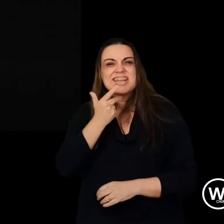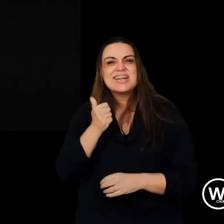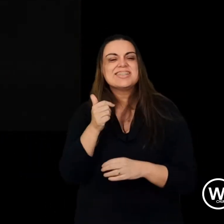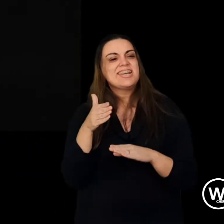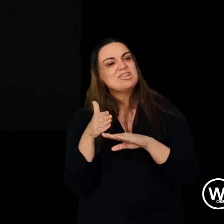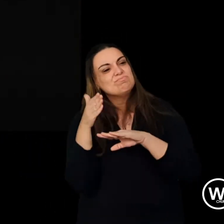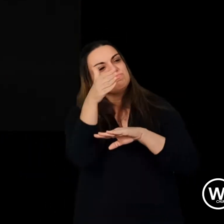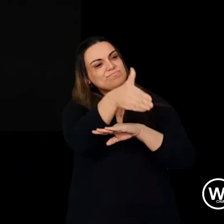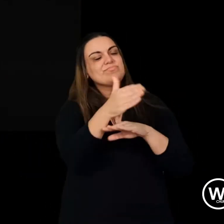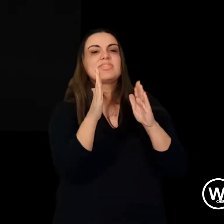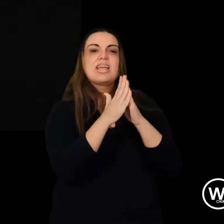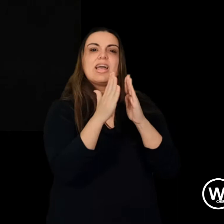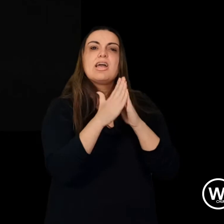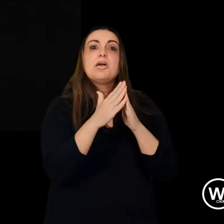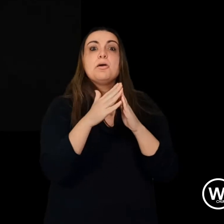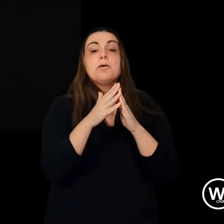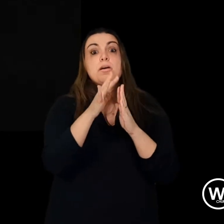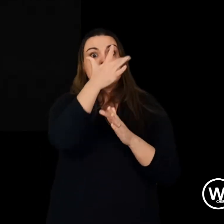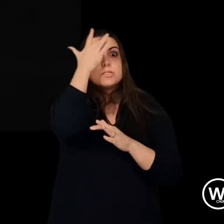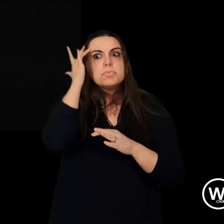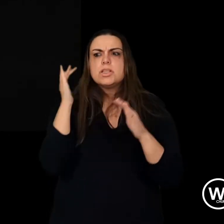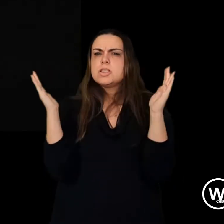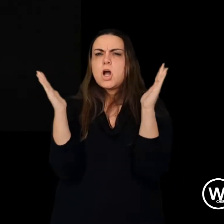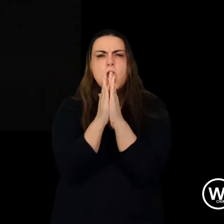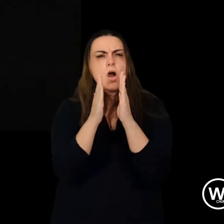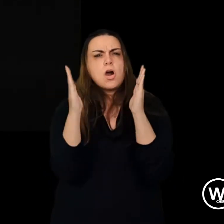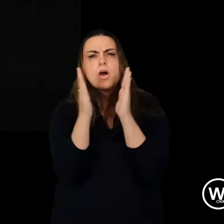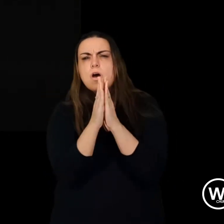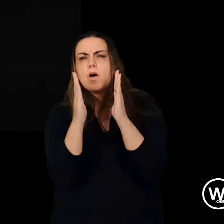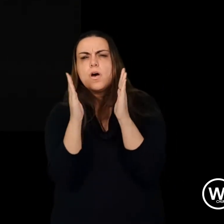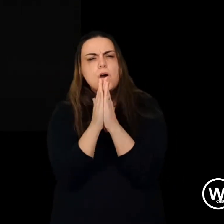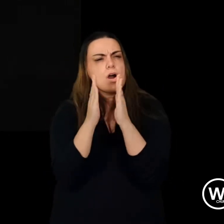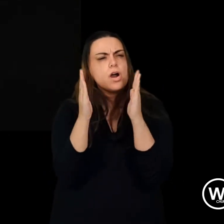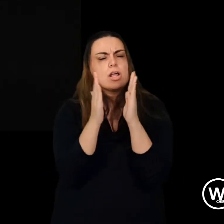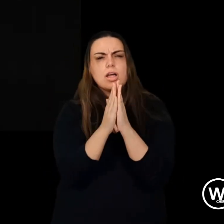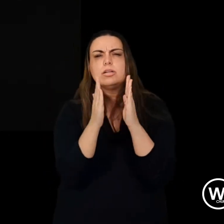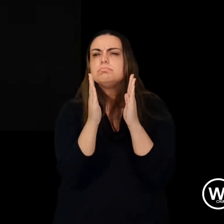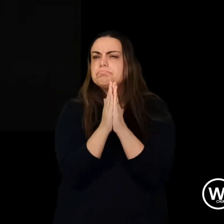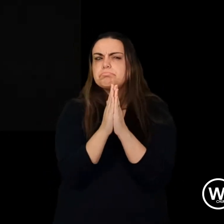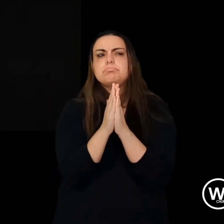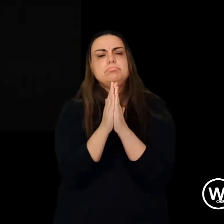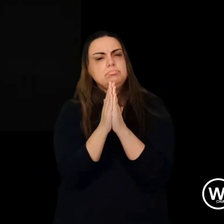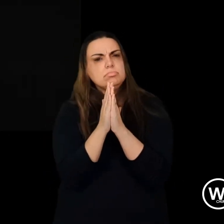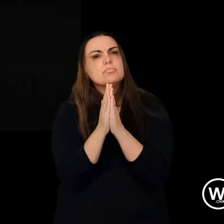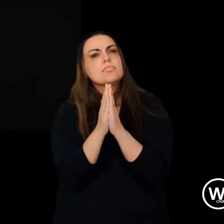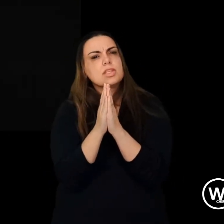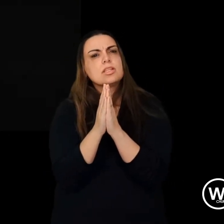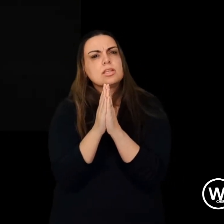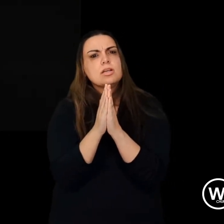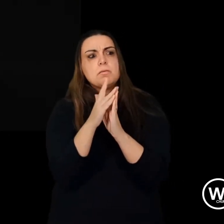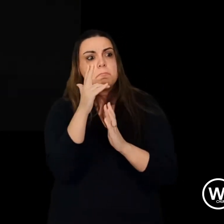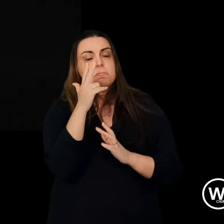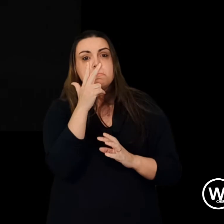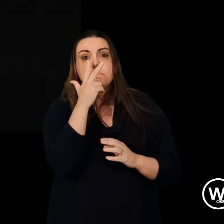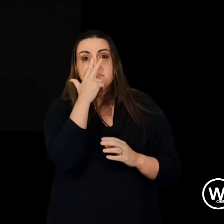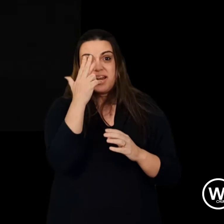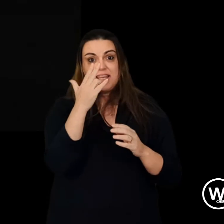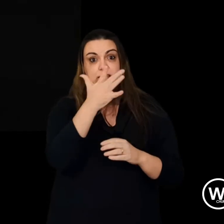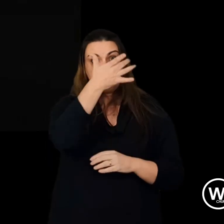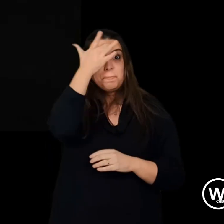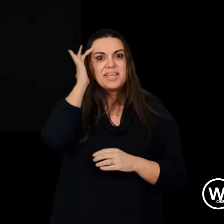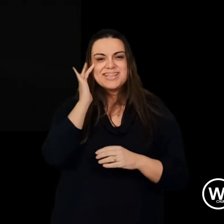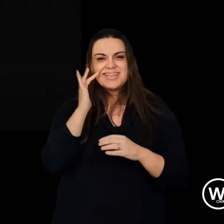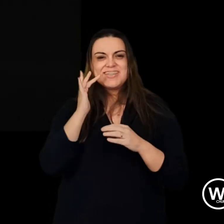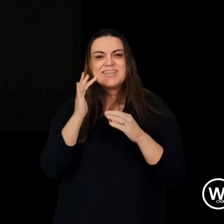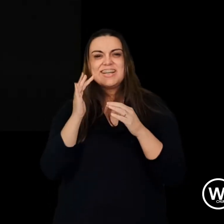lar, e as pessoas começavam a orar, e você, não sei se você tem uma consciência do que é um encontro de pessoas